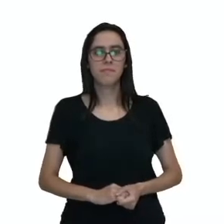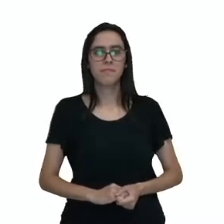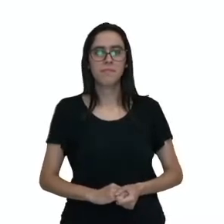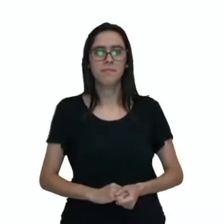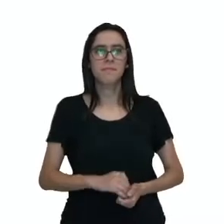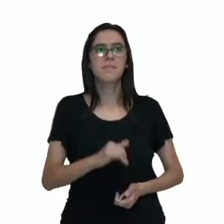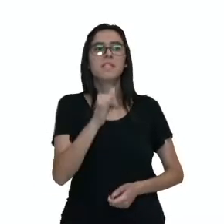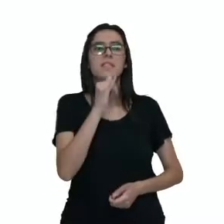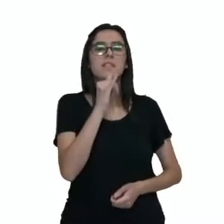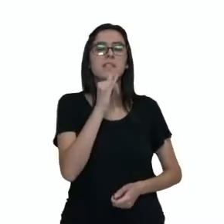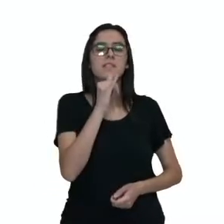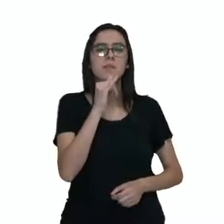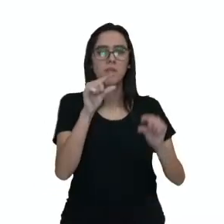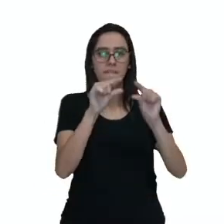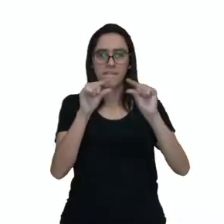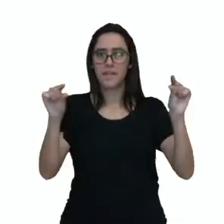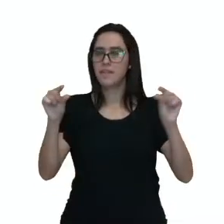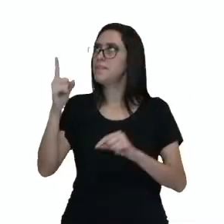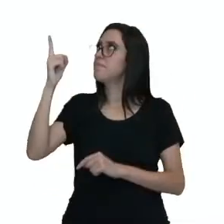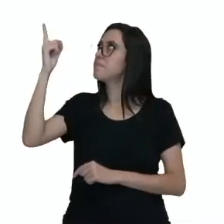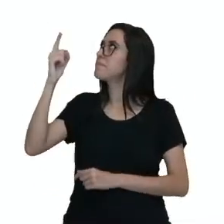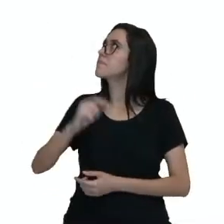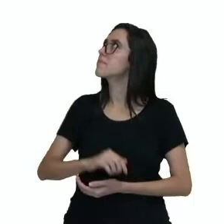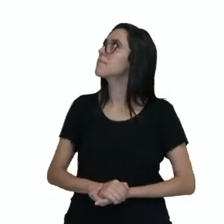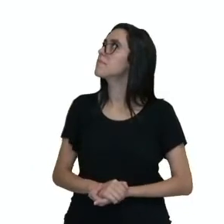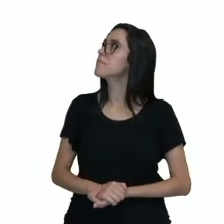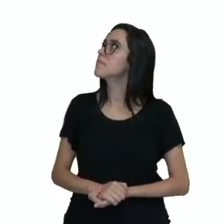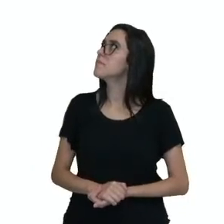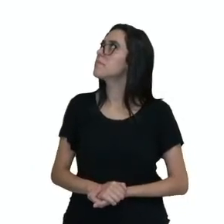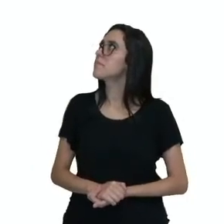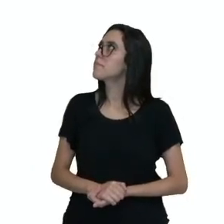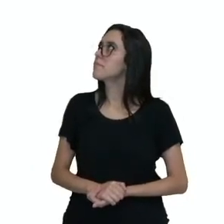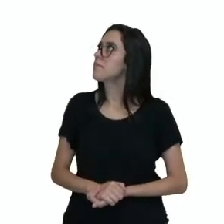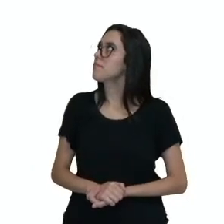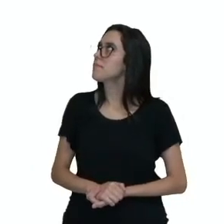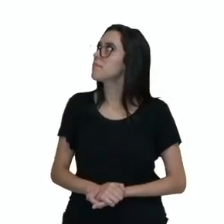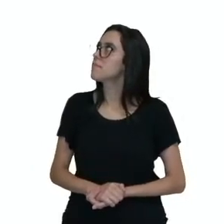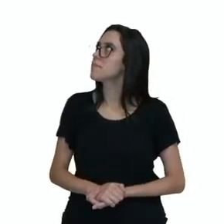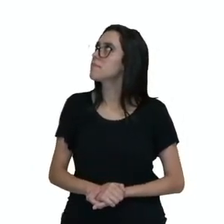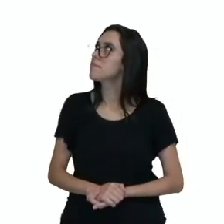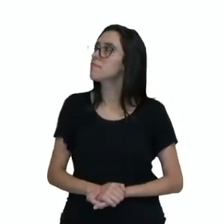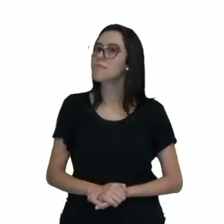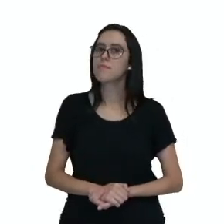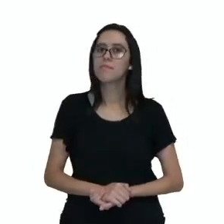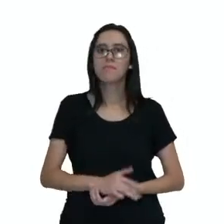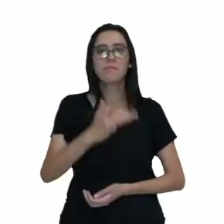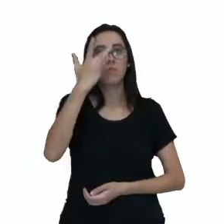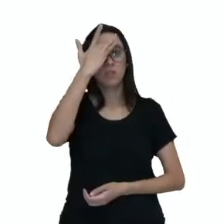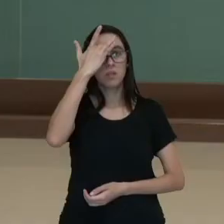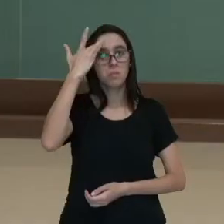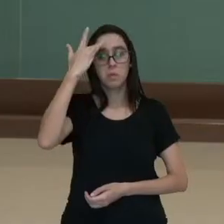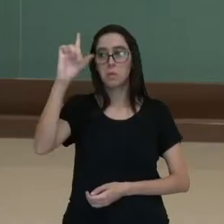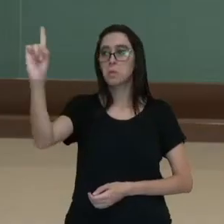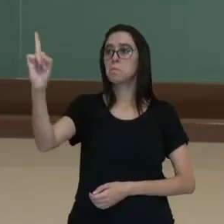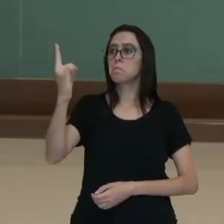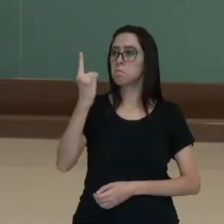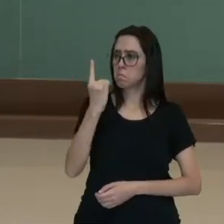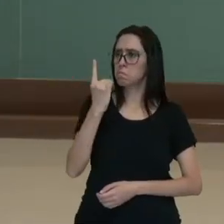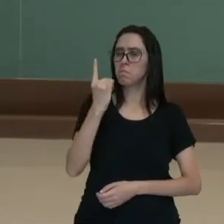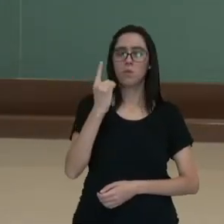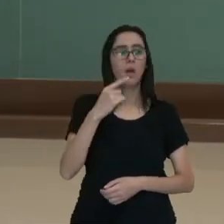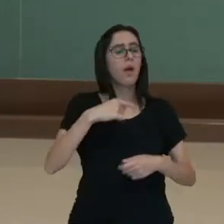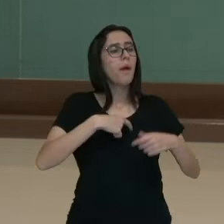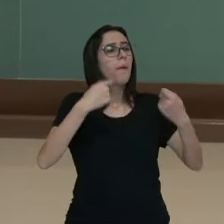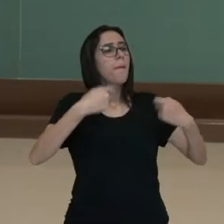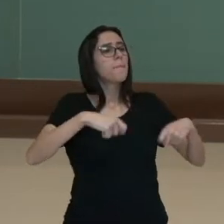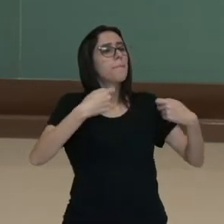Exemplo, tengo que hacerte algumas perguntas. É, a pessoa chega para você e fala, tenho que fazer algumas